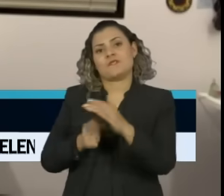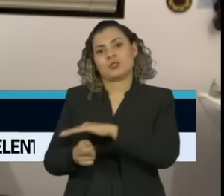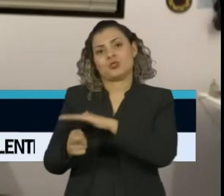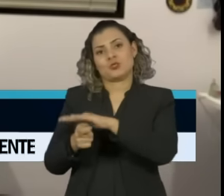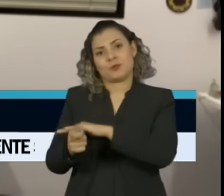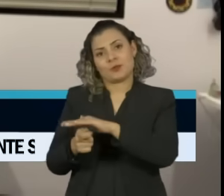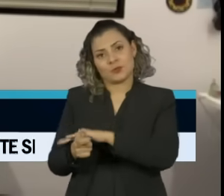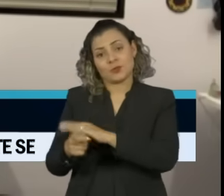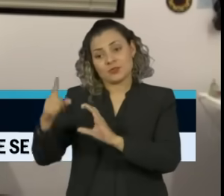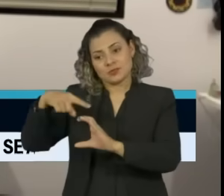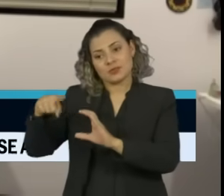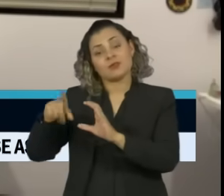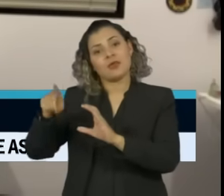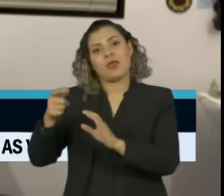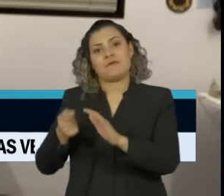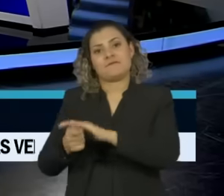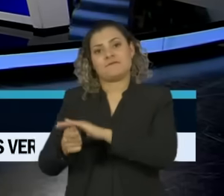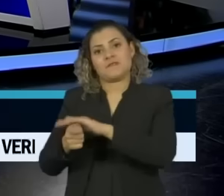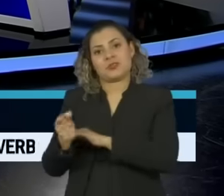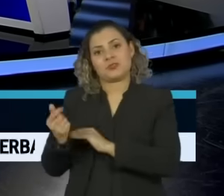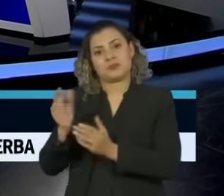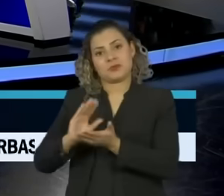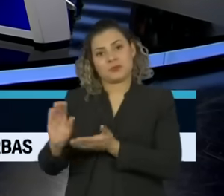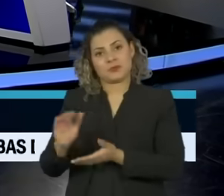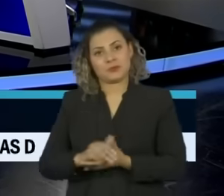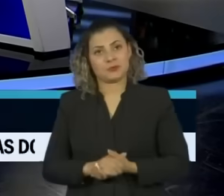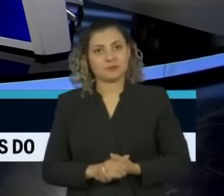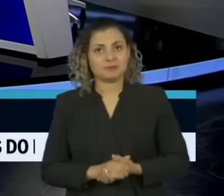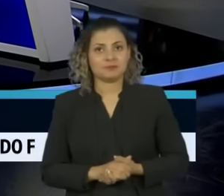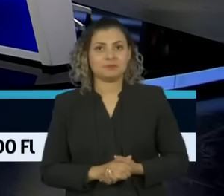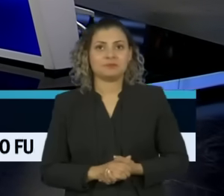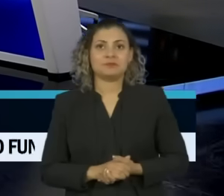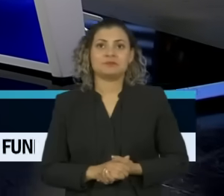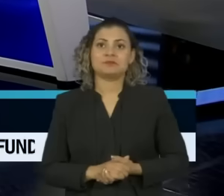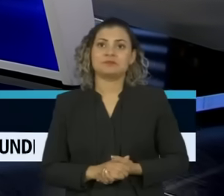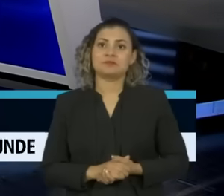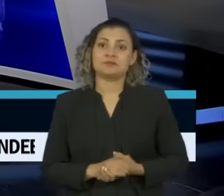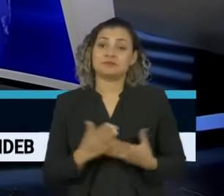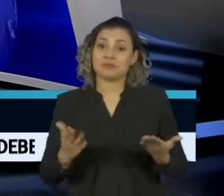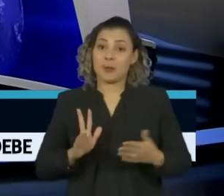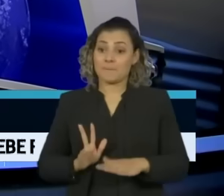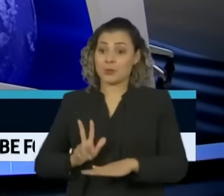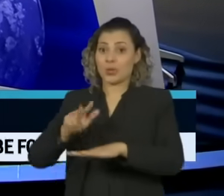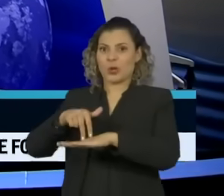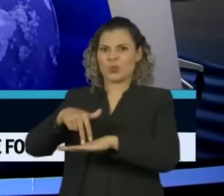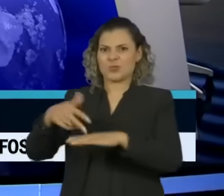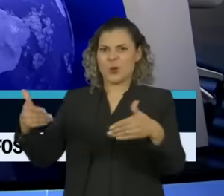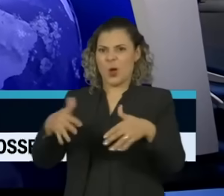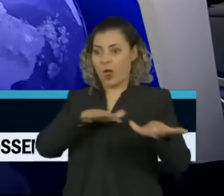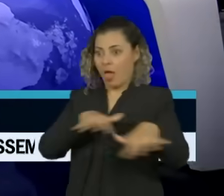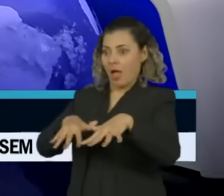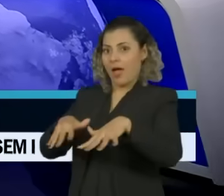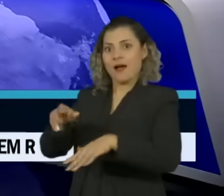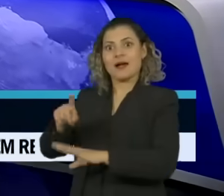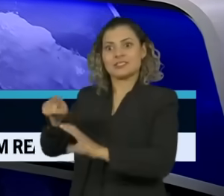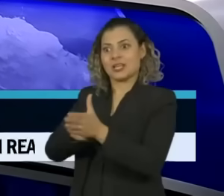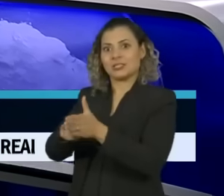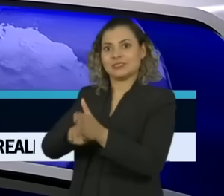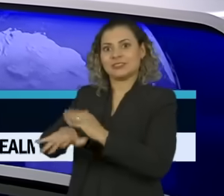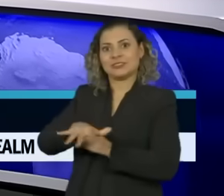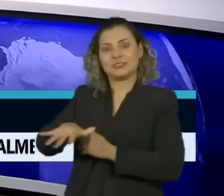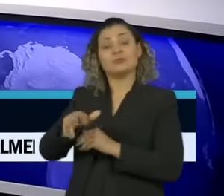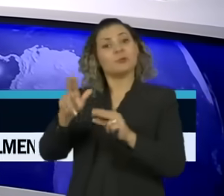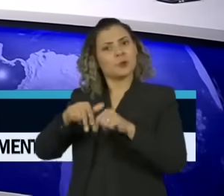pois ciência é puro investimento. Com o protagonismo que a ciência está nesse momento, com a pandemia,